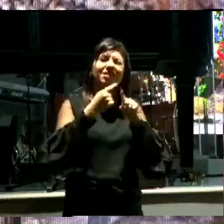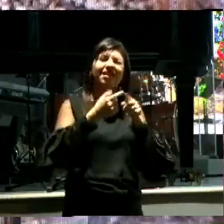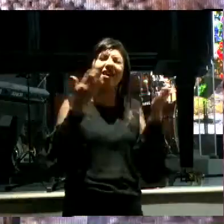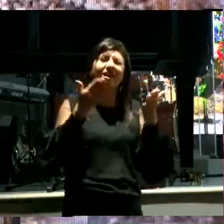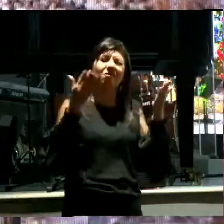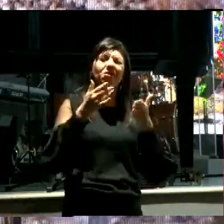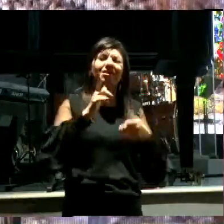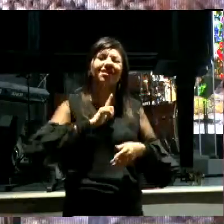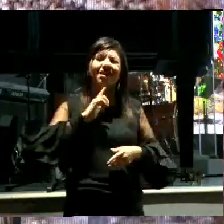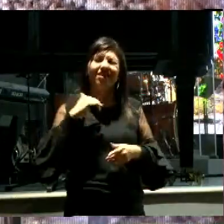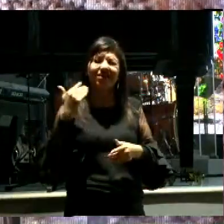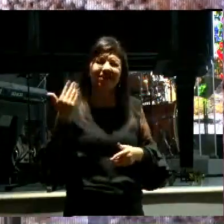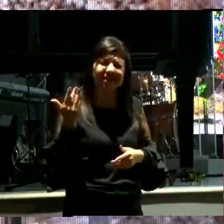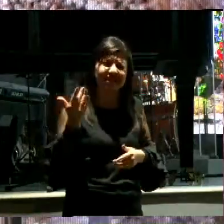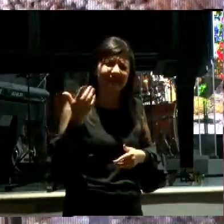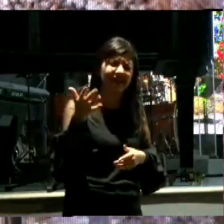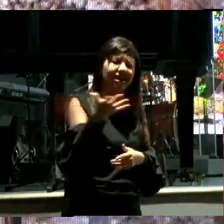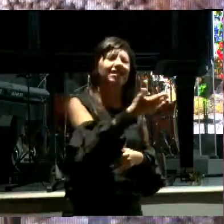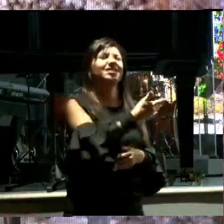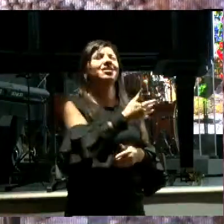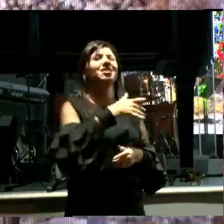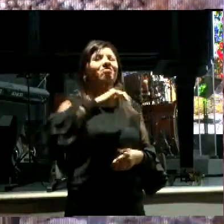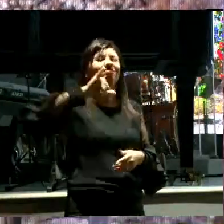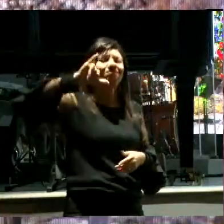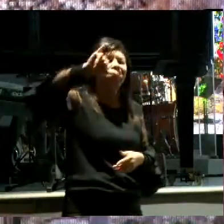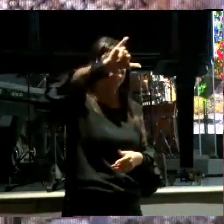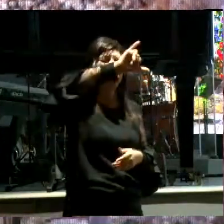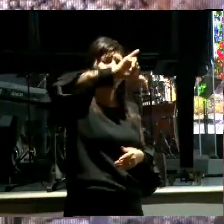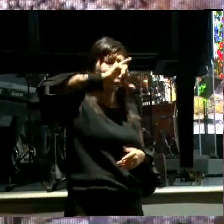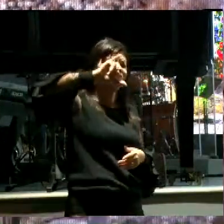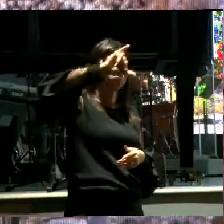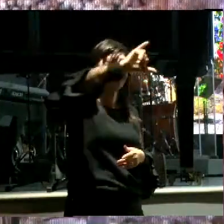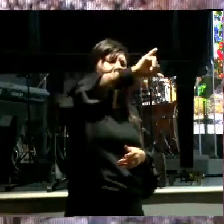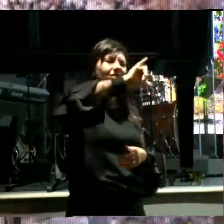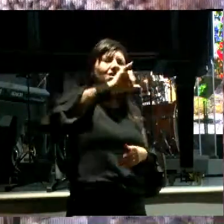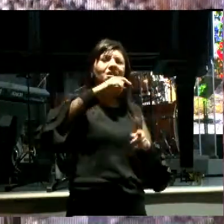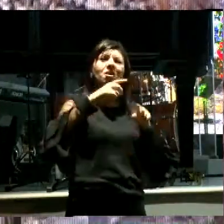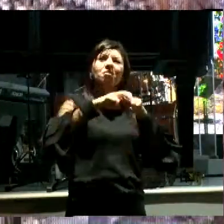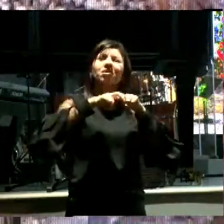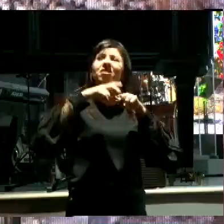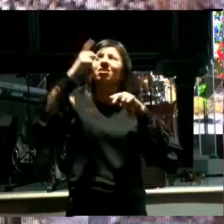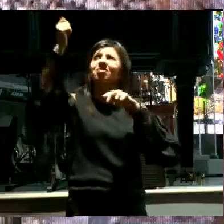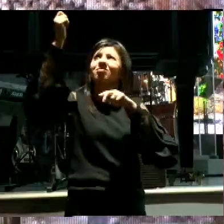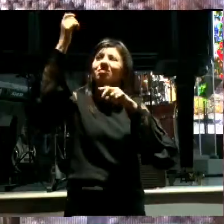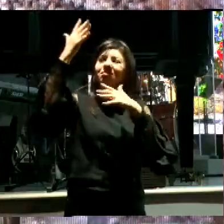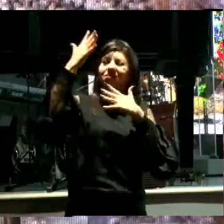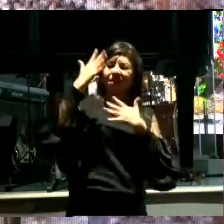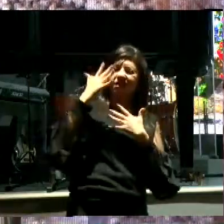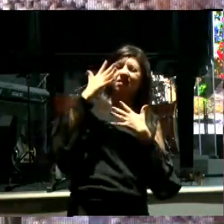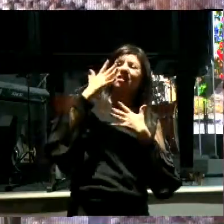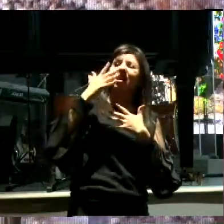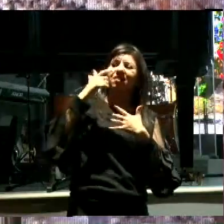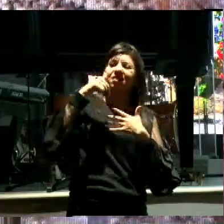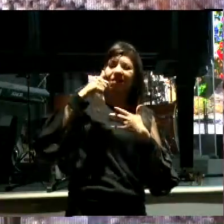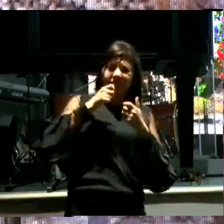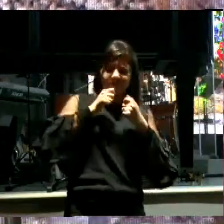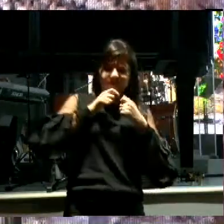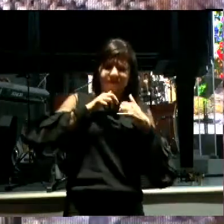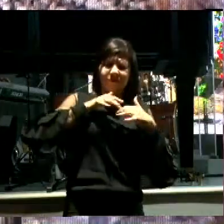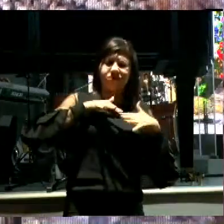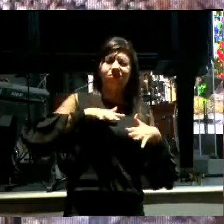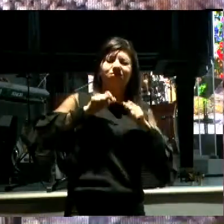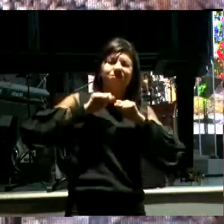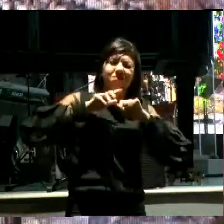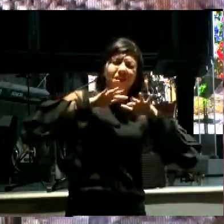este lugar. Por essa graça, Senhor, que o Senhor está derramando aqui. Que o Senhor possa tocar na